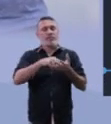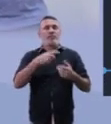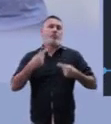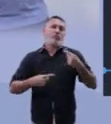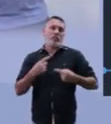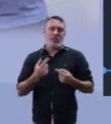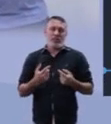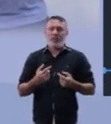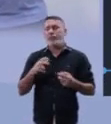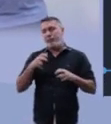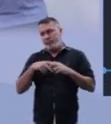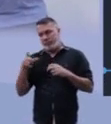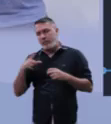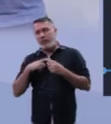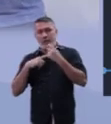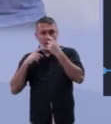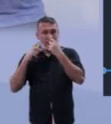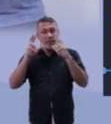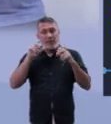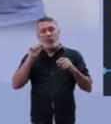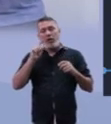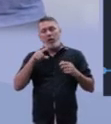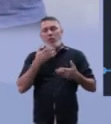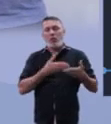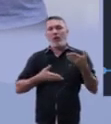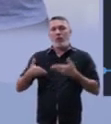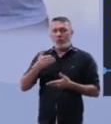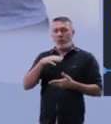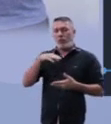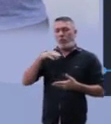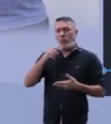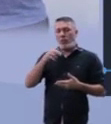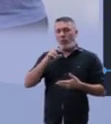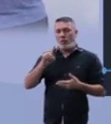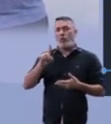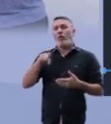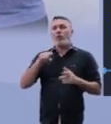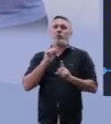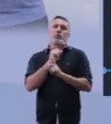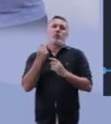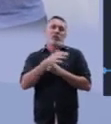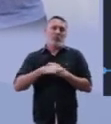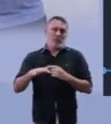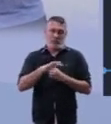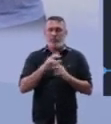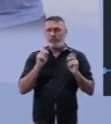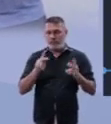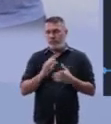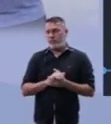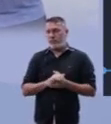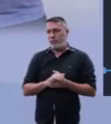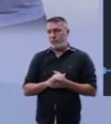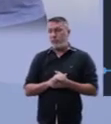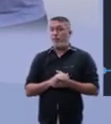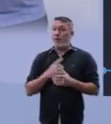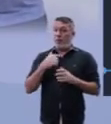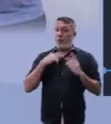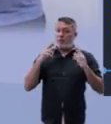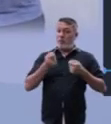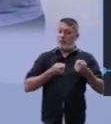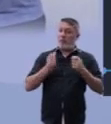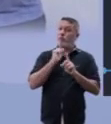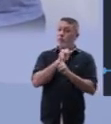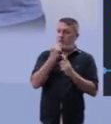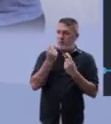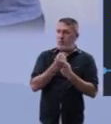lado do posicionamento político. Isso falando enquanto moderador de alguma rede social. Tá?